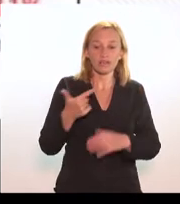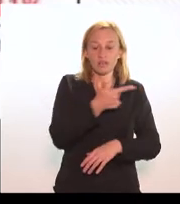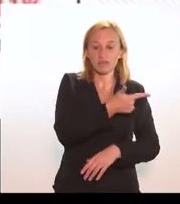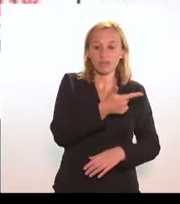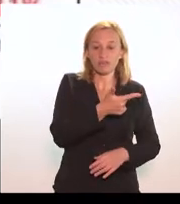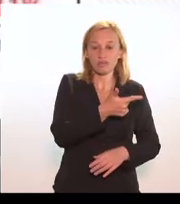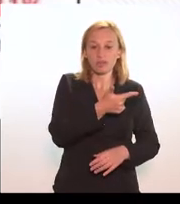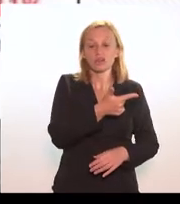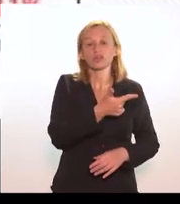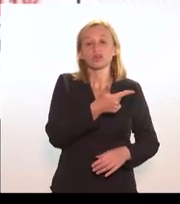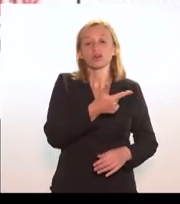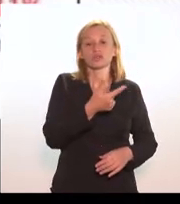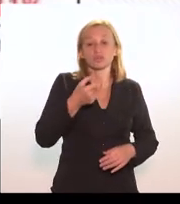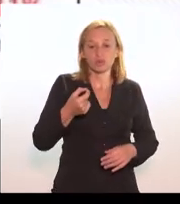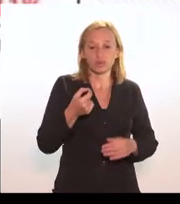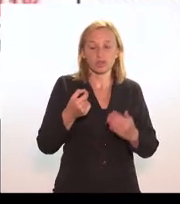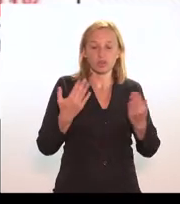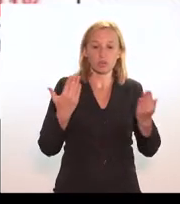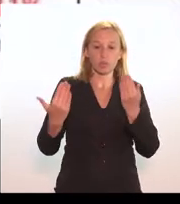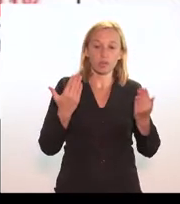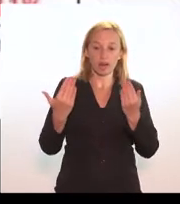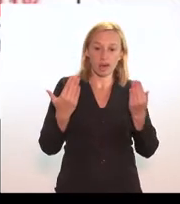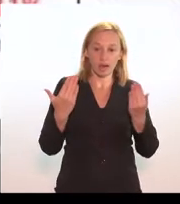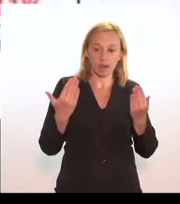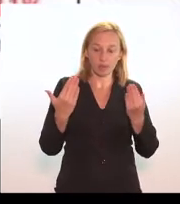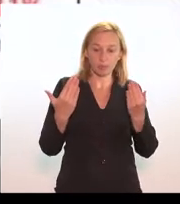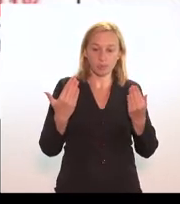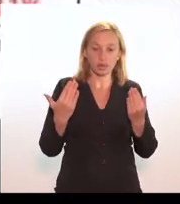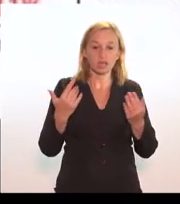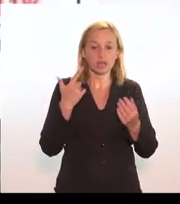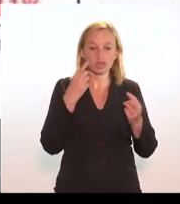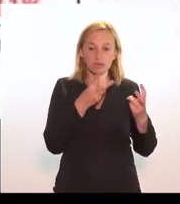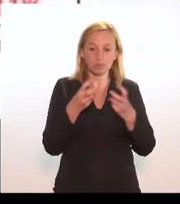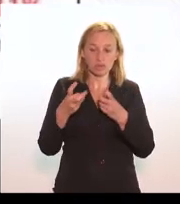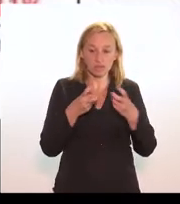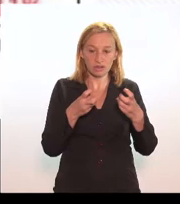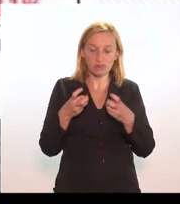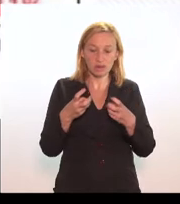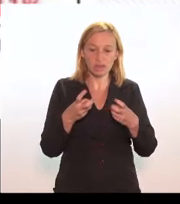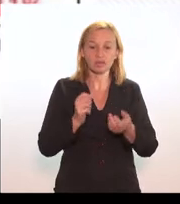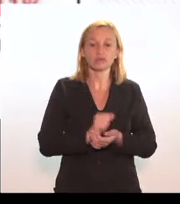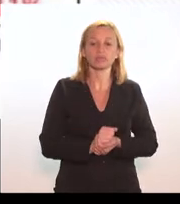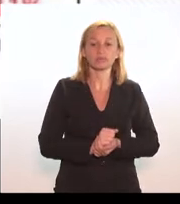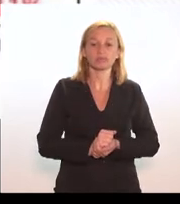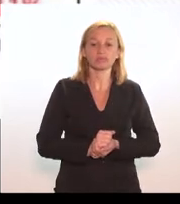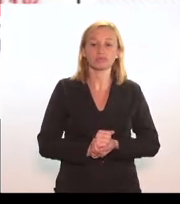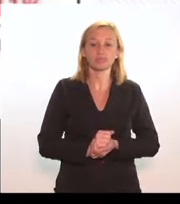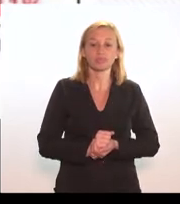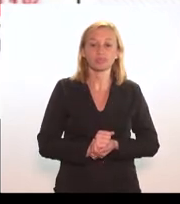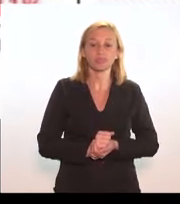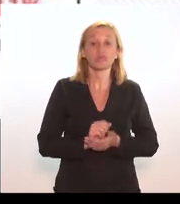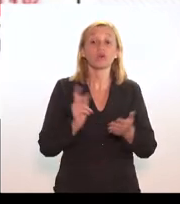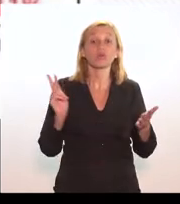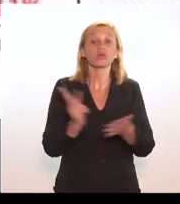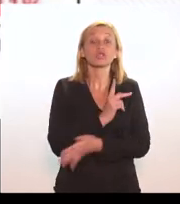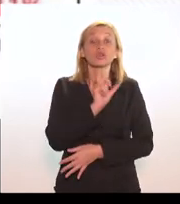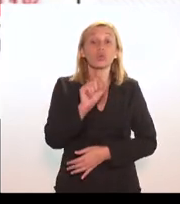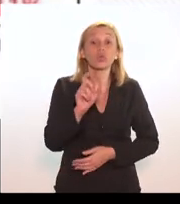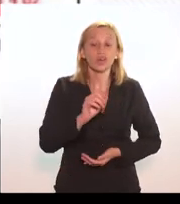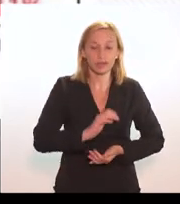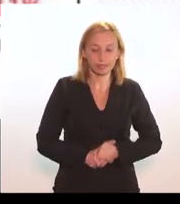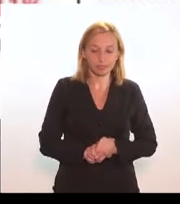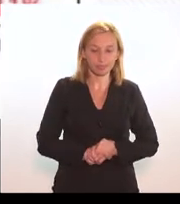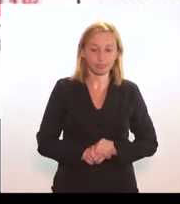aí os principais determinantes do comportamento dessas receitas de royalties e participações especiais. O que aconteceu? De